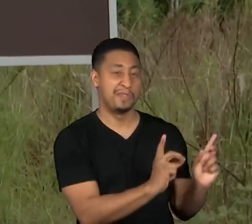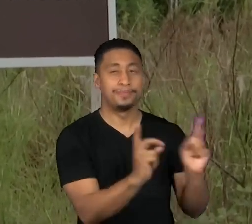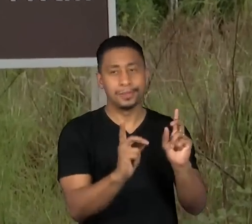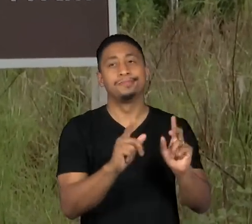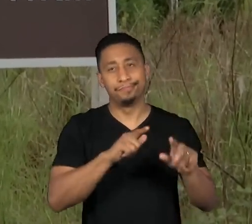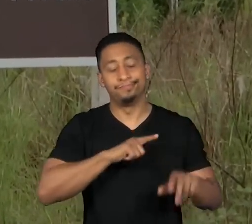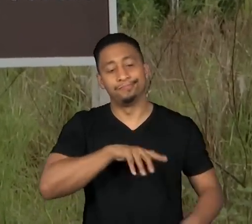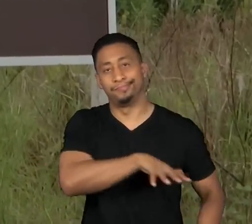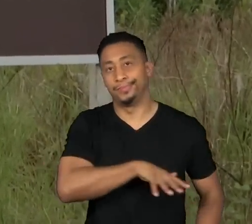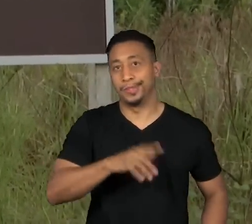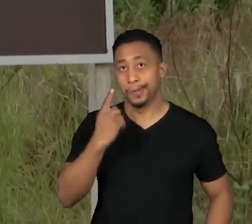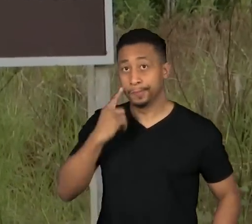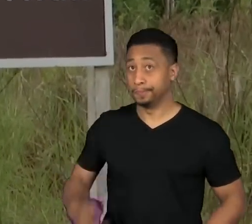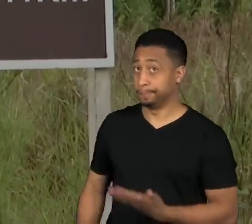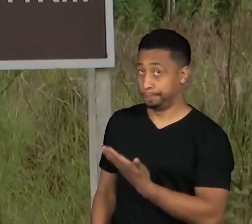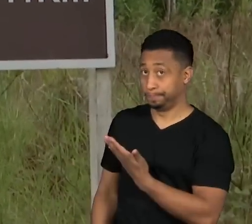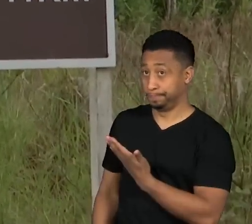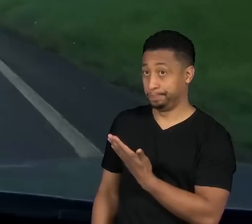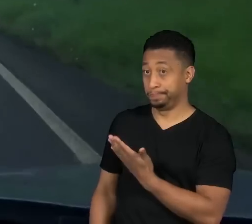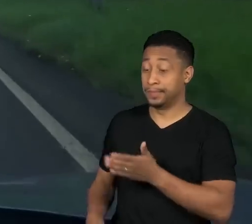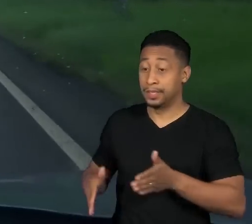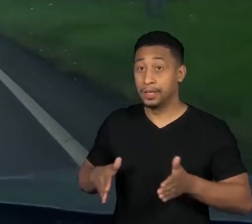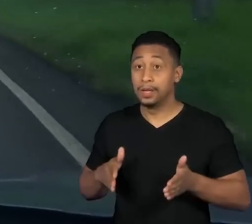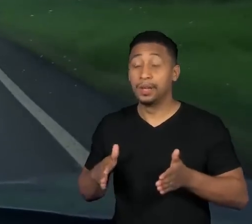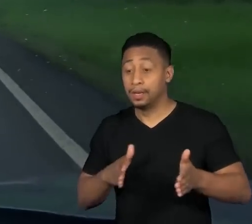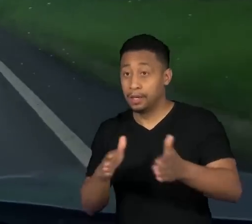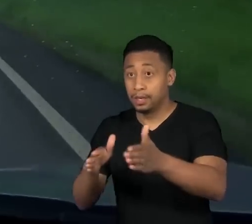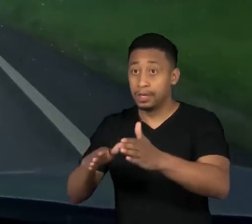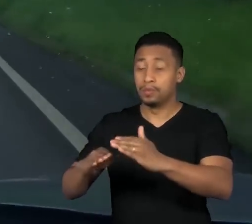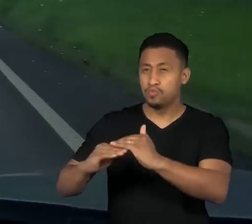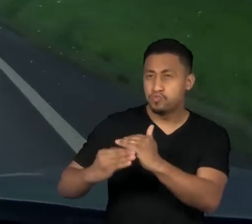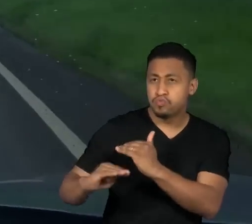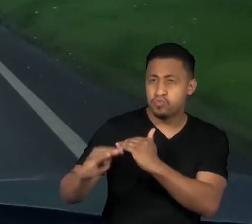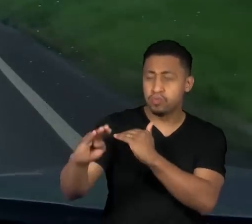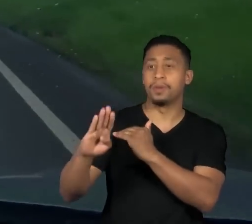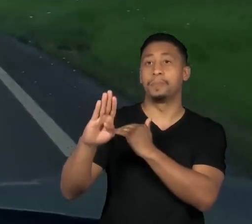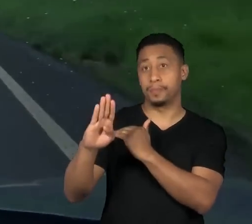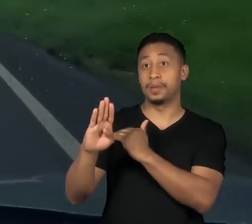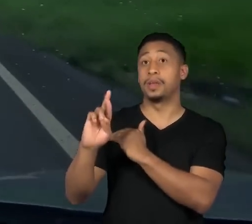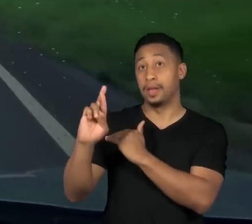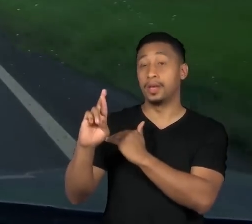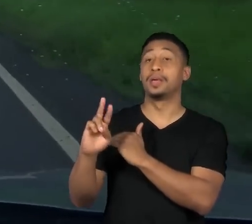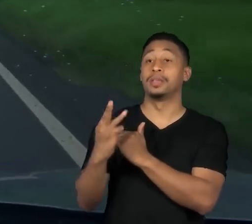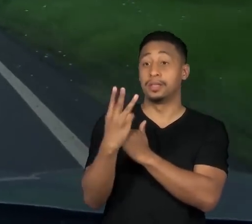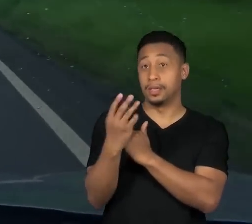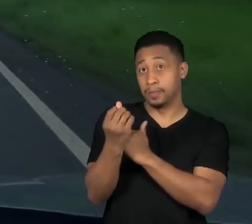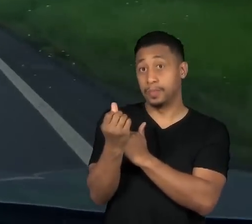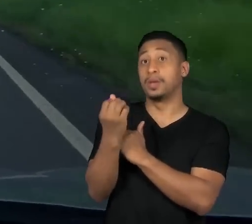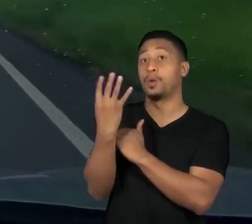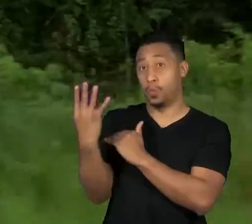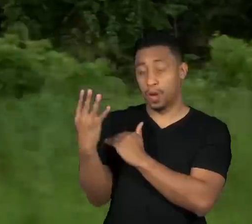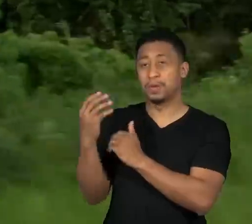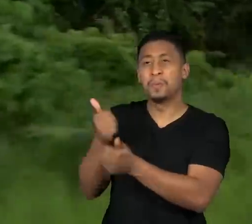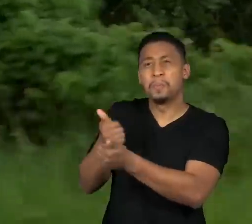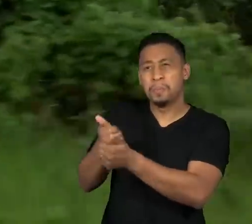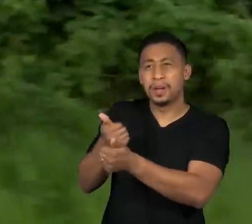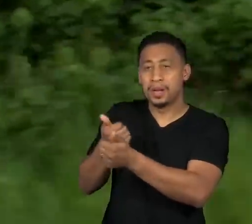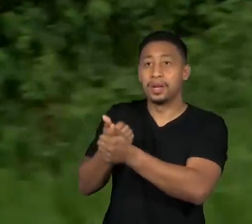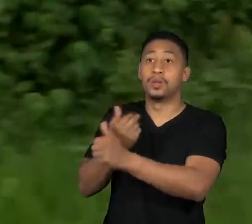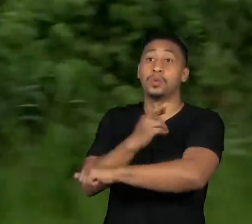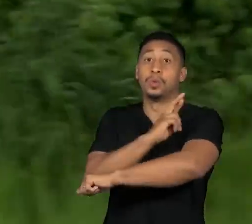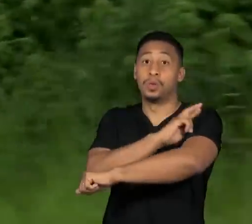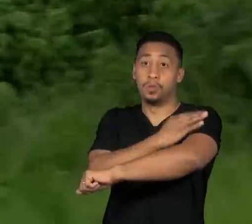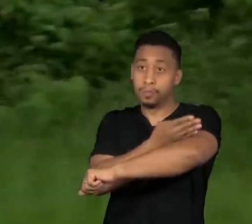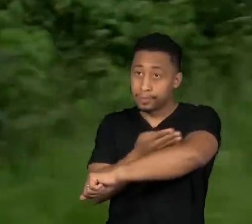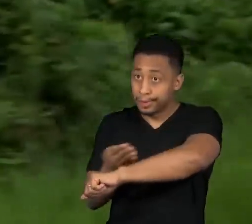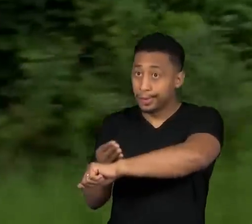BR-364, que hoje termina em Mâncio Lima, a 670 quilômetros de Rio Branco. O prolongamento da rodovia até